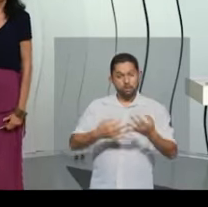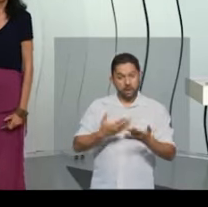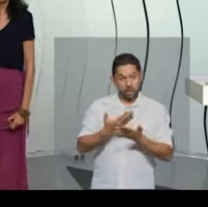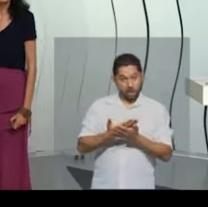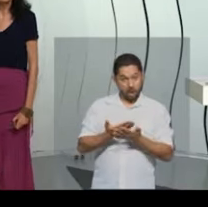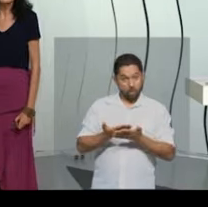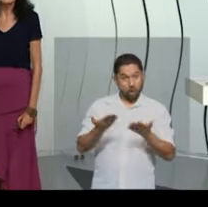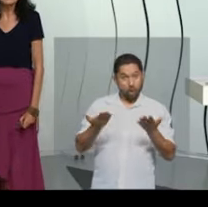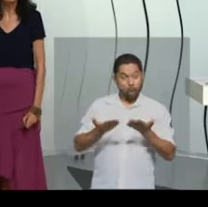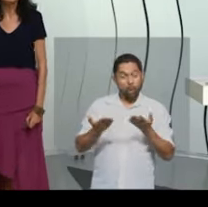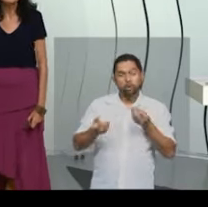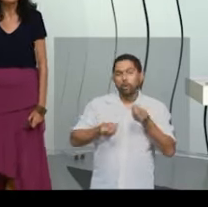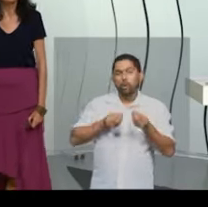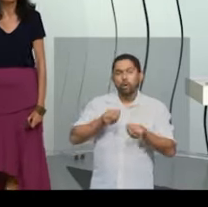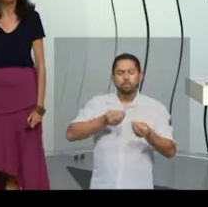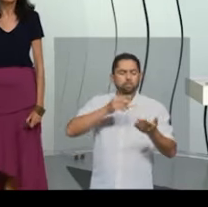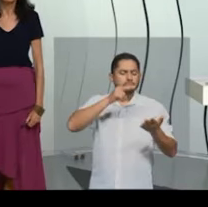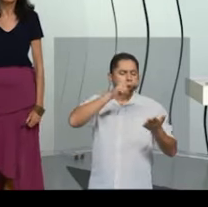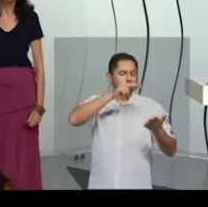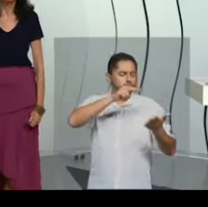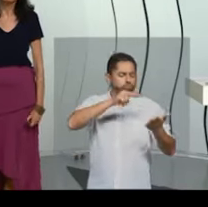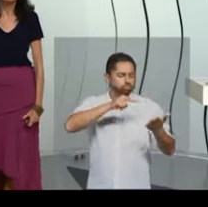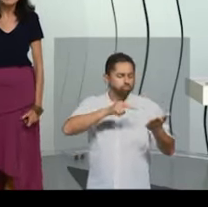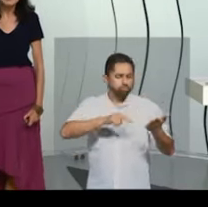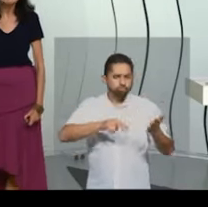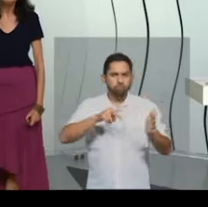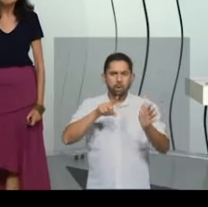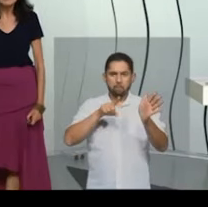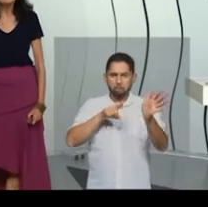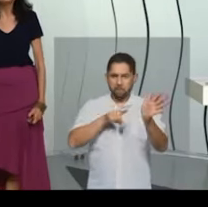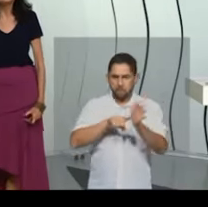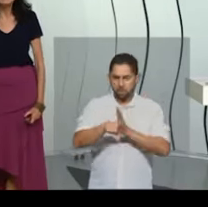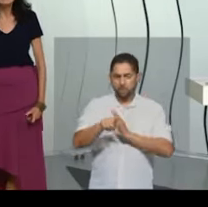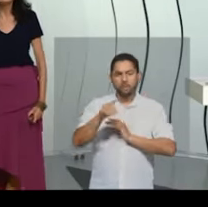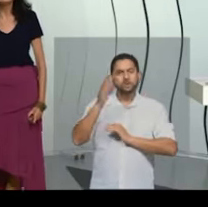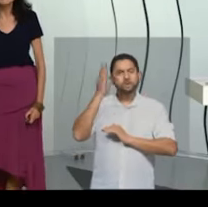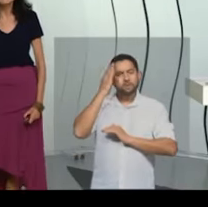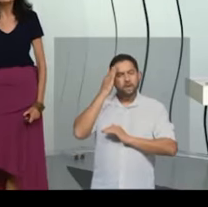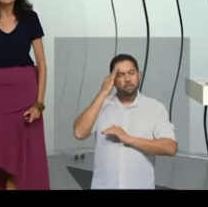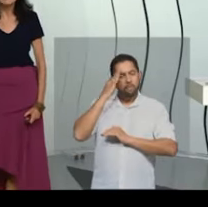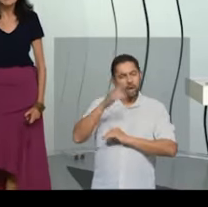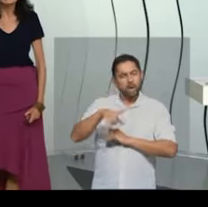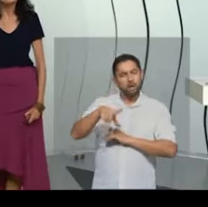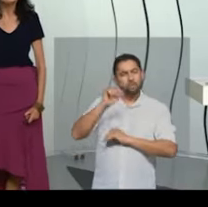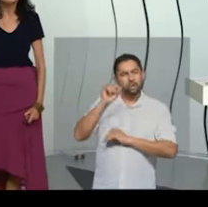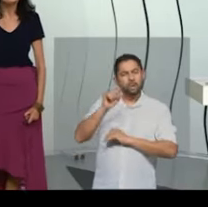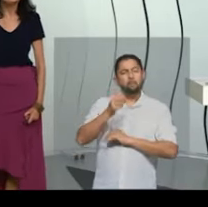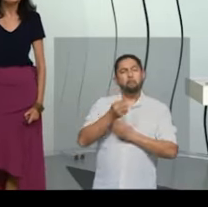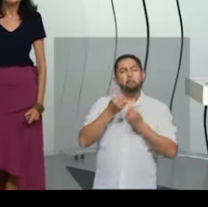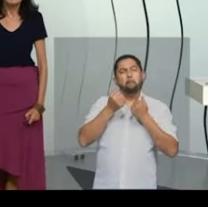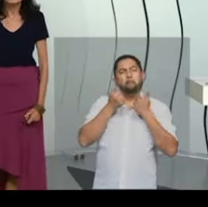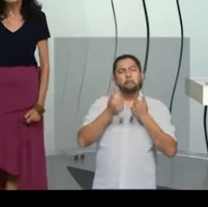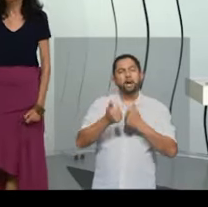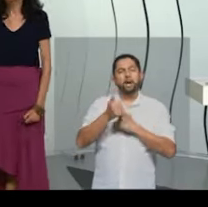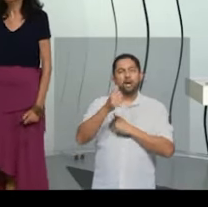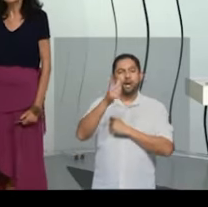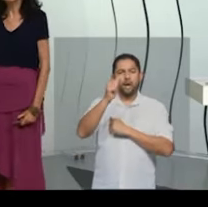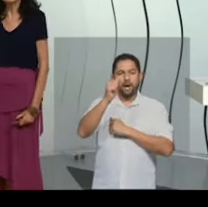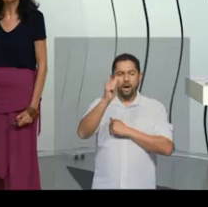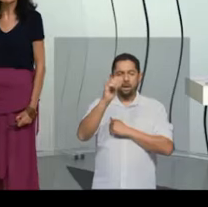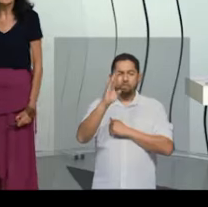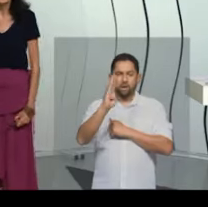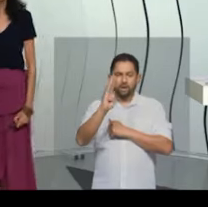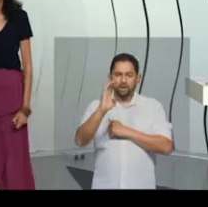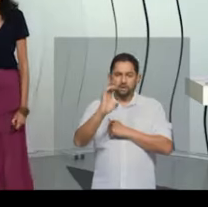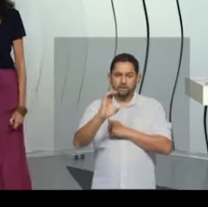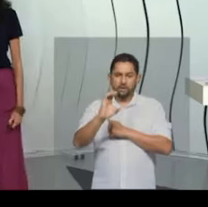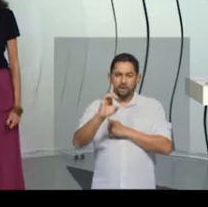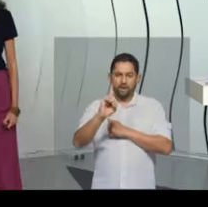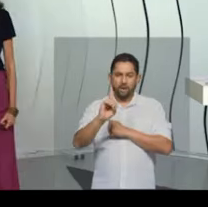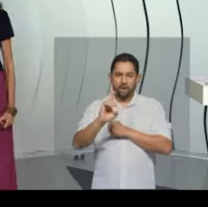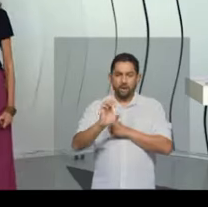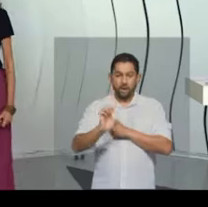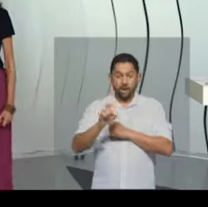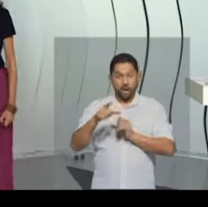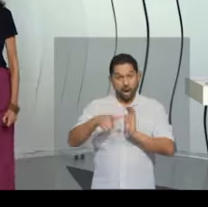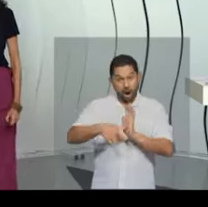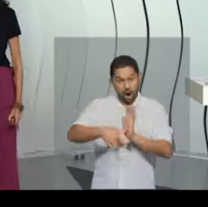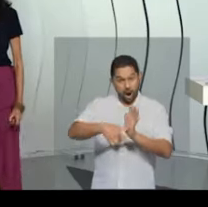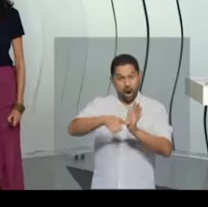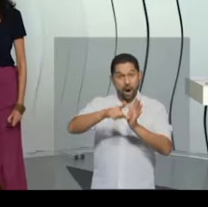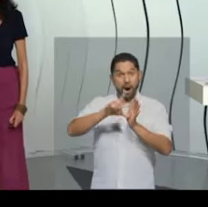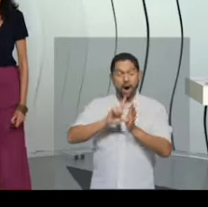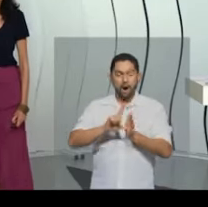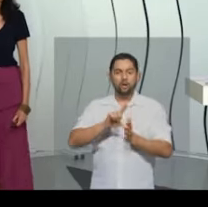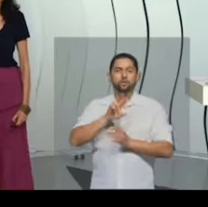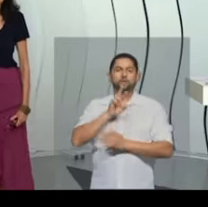cima das alternativas, letras A, B, C, D e E. Antes de fornecer a resposta,